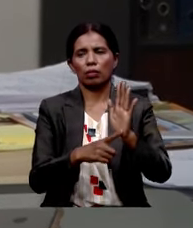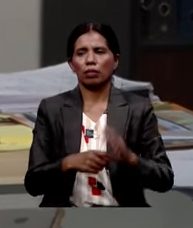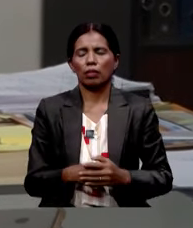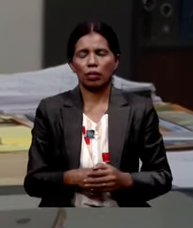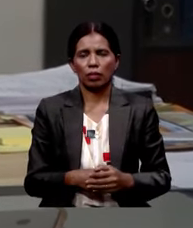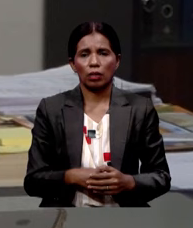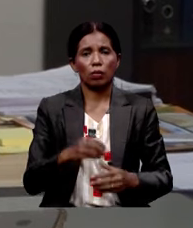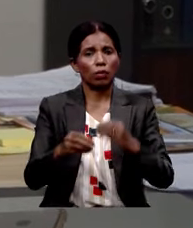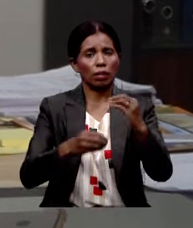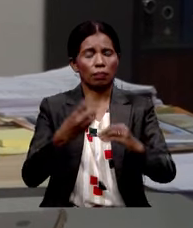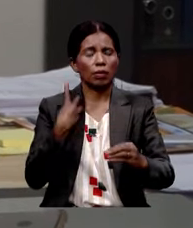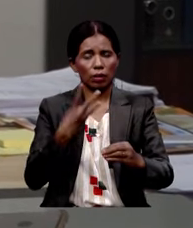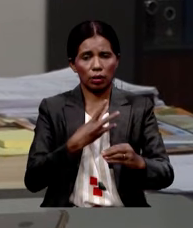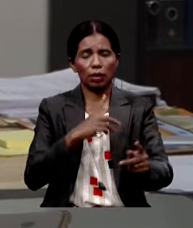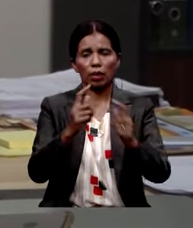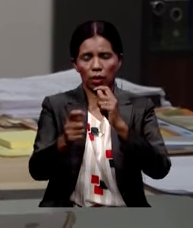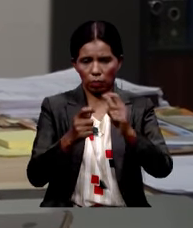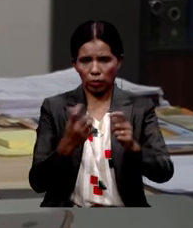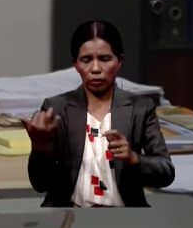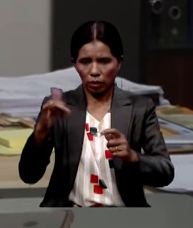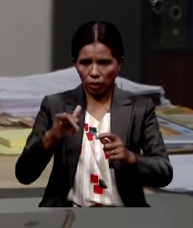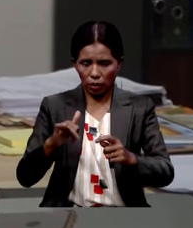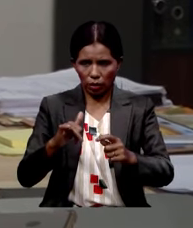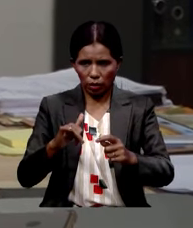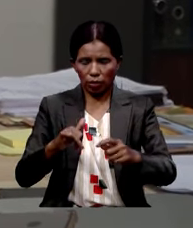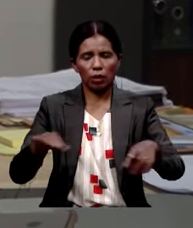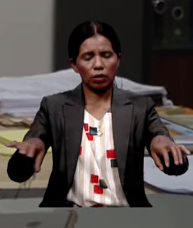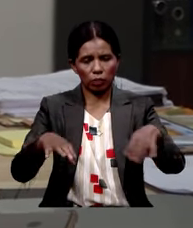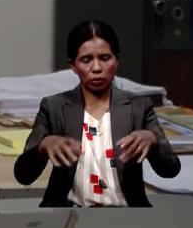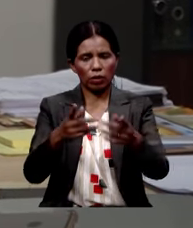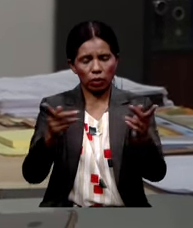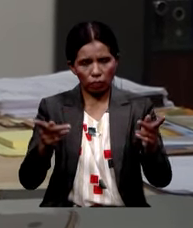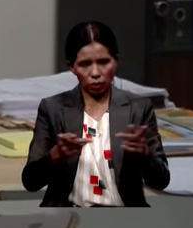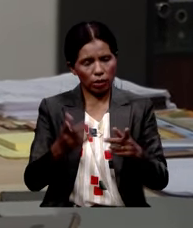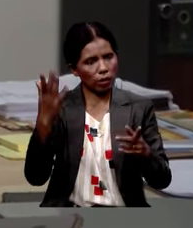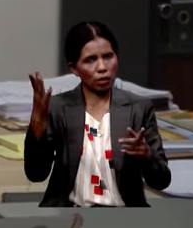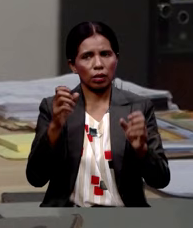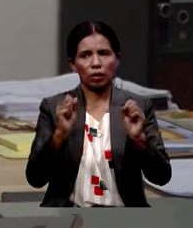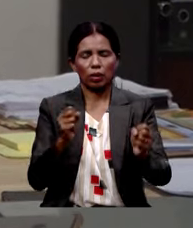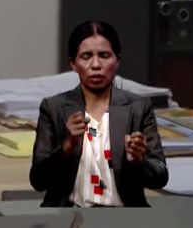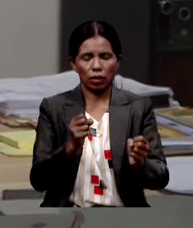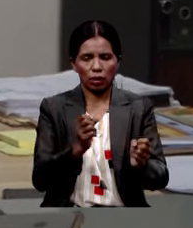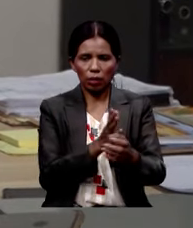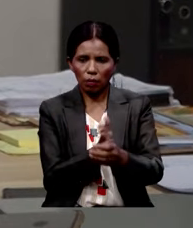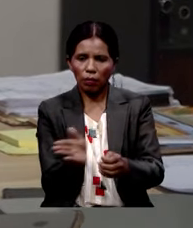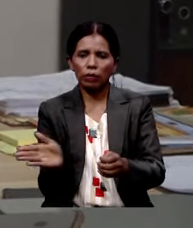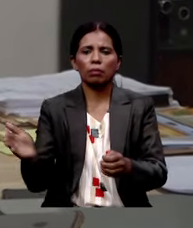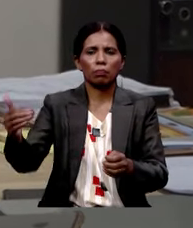cada transporte se nevema atu atu serviço ia fati neba tem que volta filofale atu